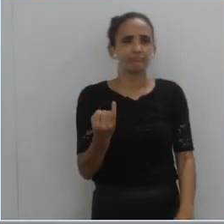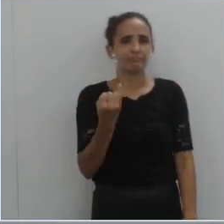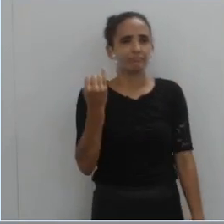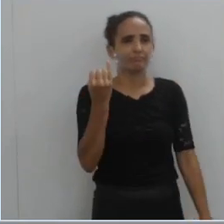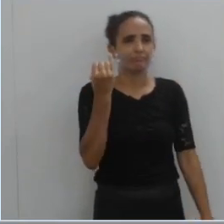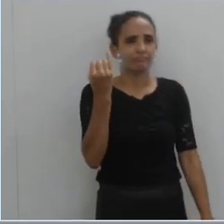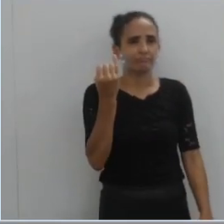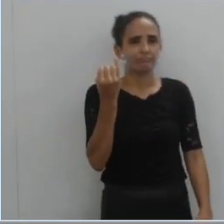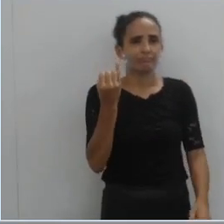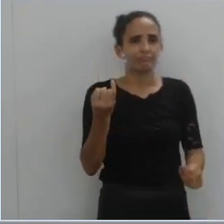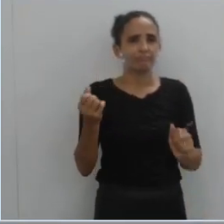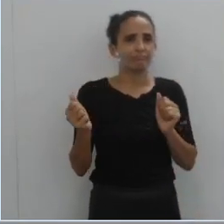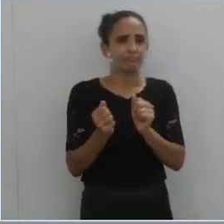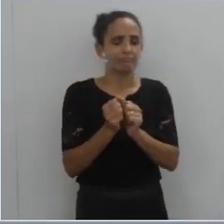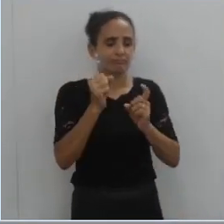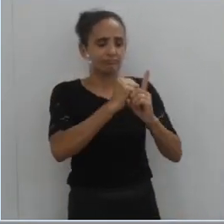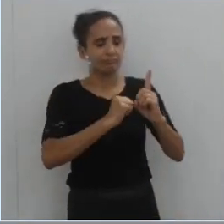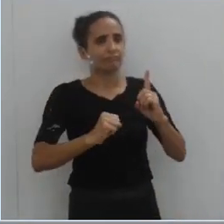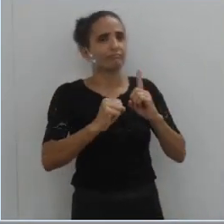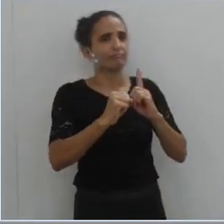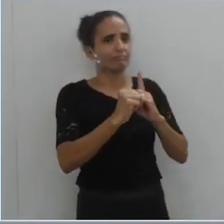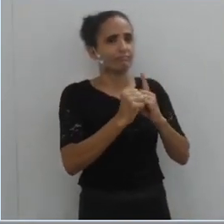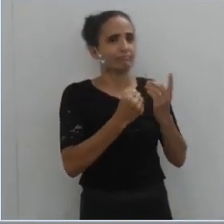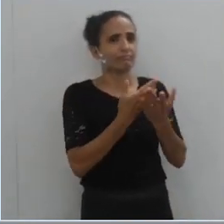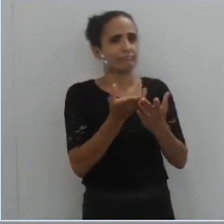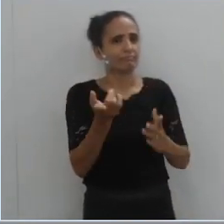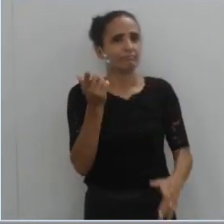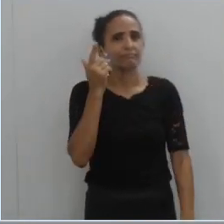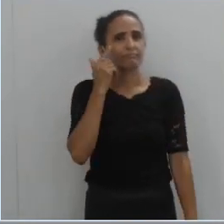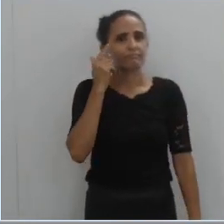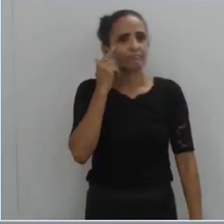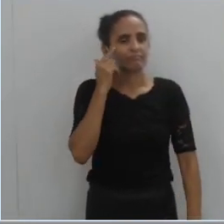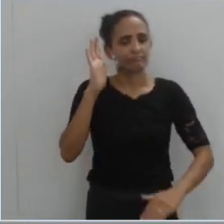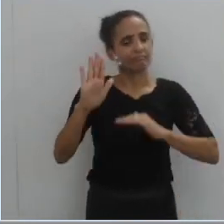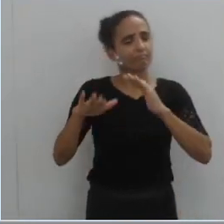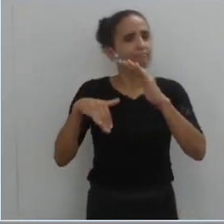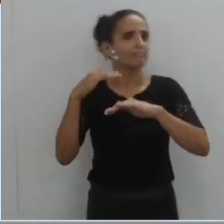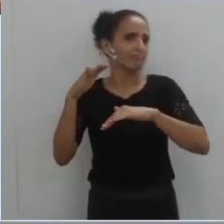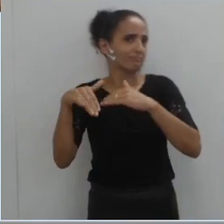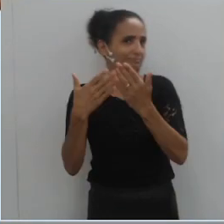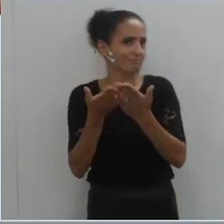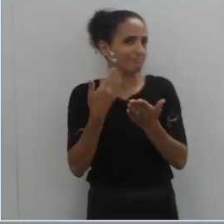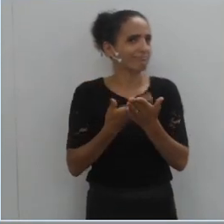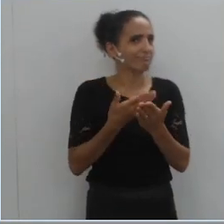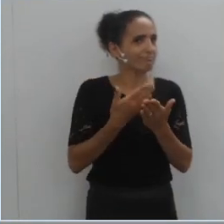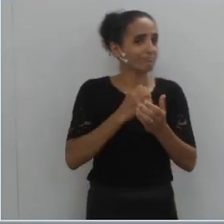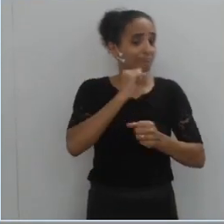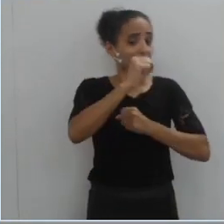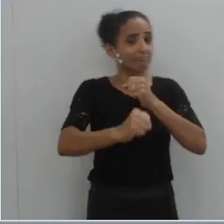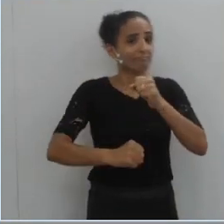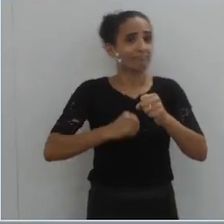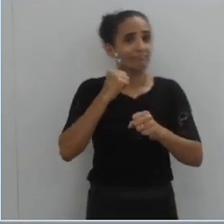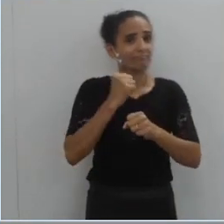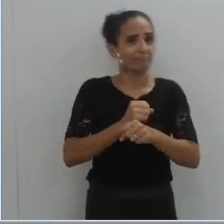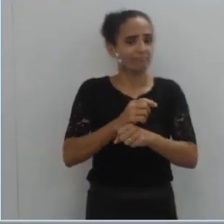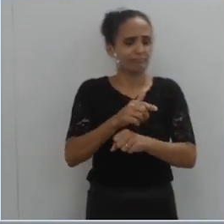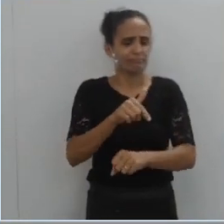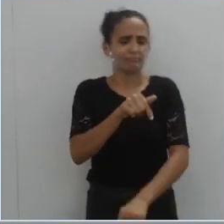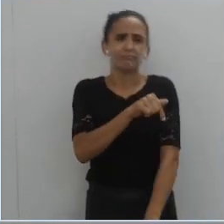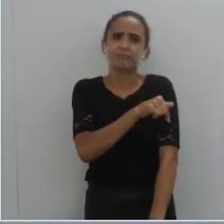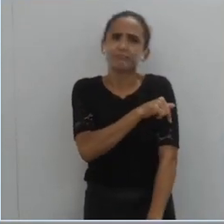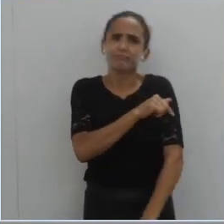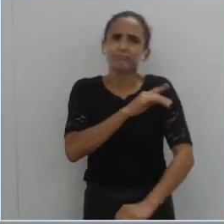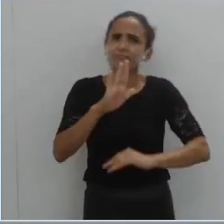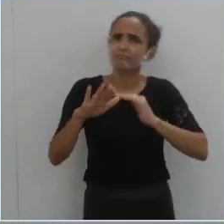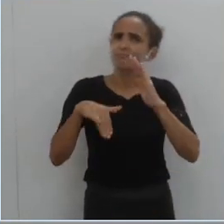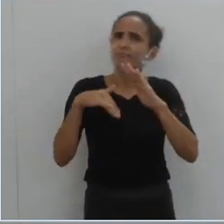como funciona a sociedade. E a gente vai observar ao longo das caminhadas, ano que vem, no 7º ano, as evoluções